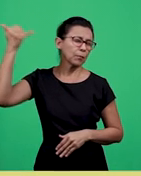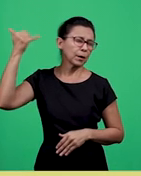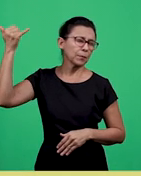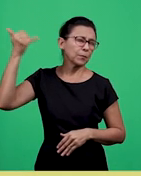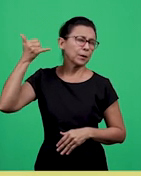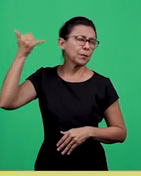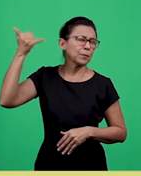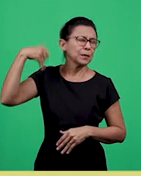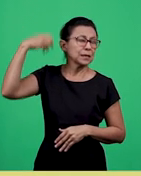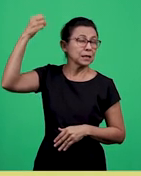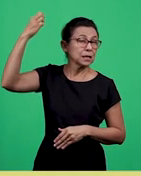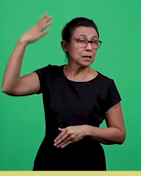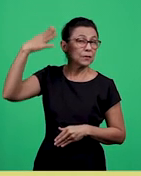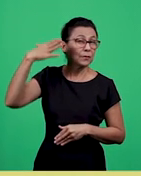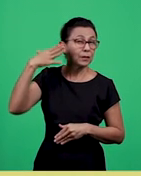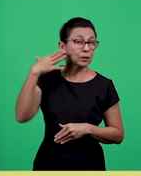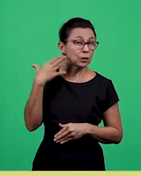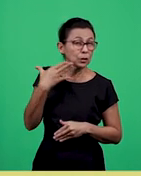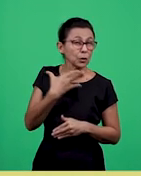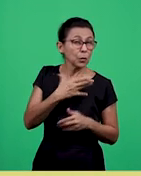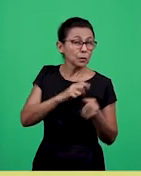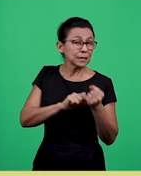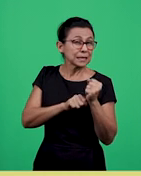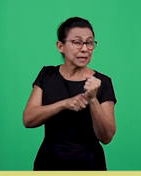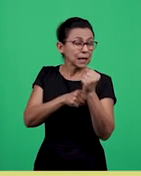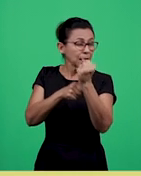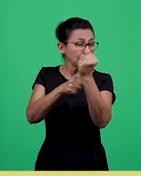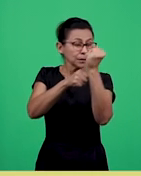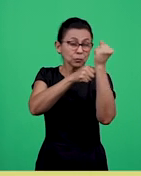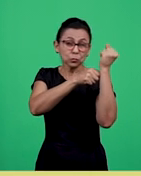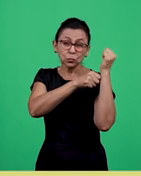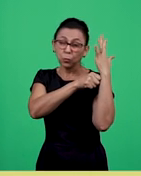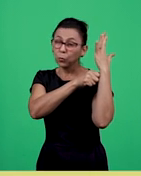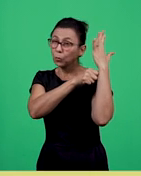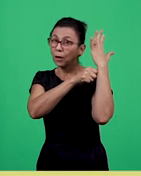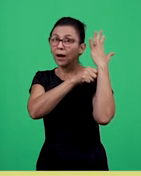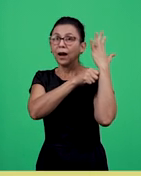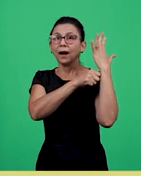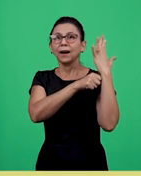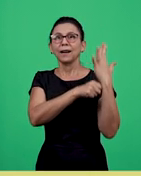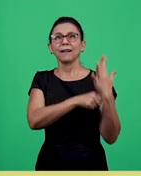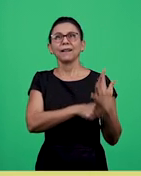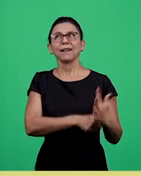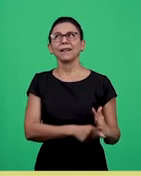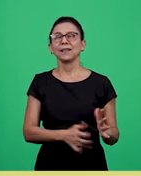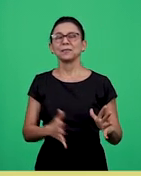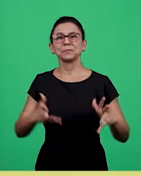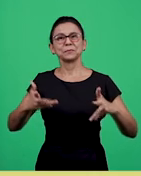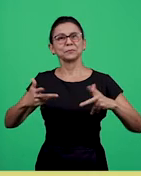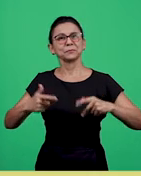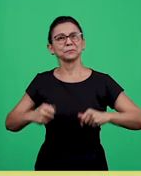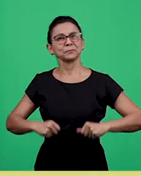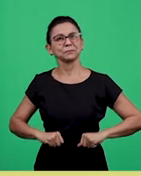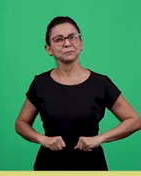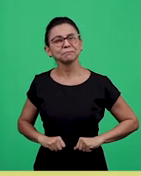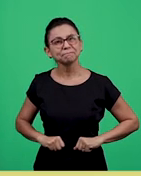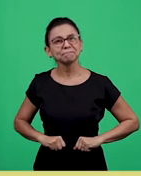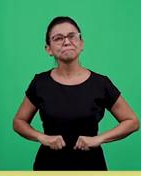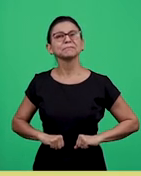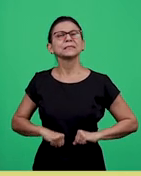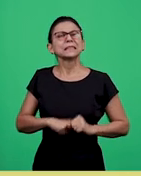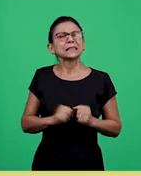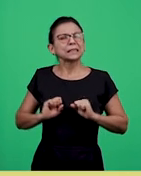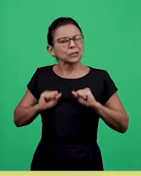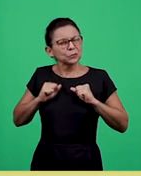ao seu coração e lhes revelou muitos segredos. Então, olha que maravilha! Martim Lutero